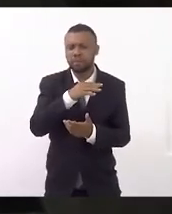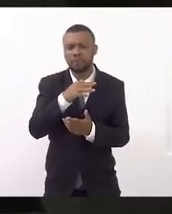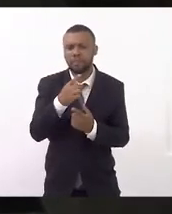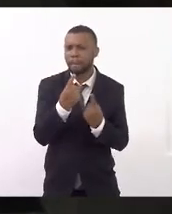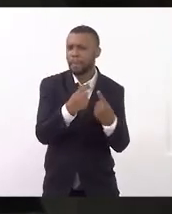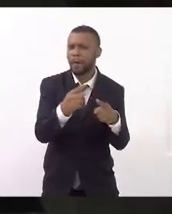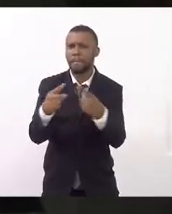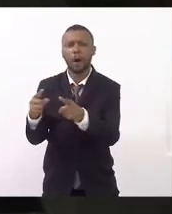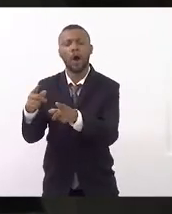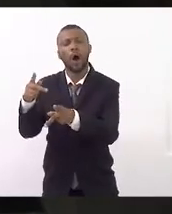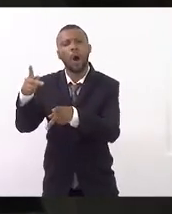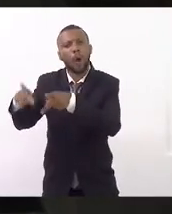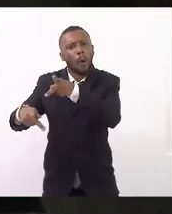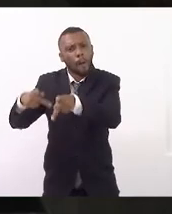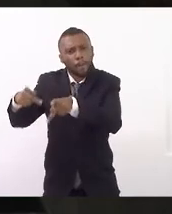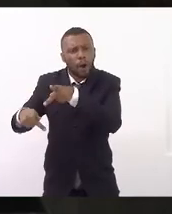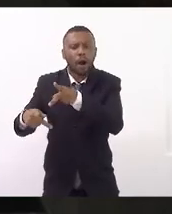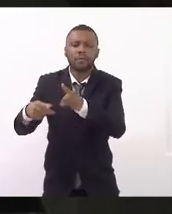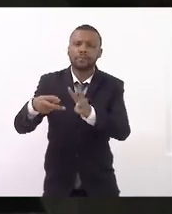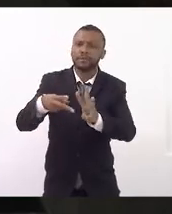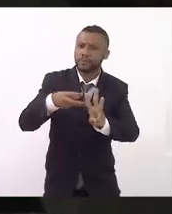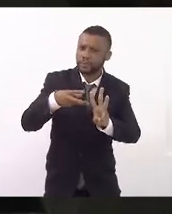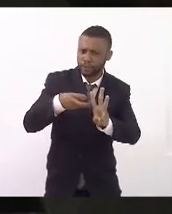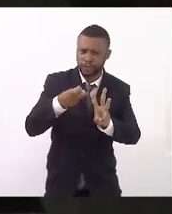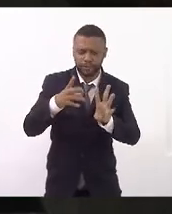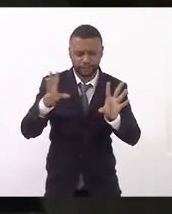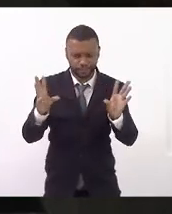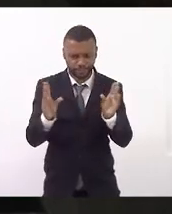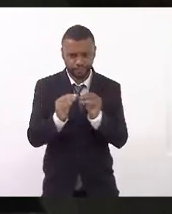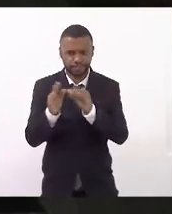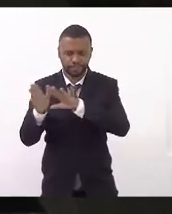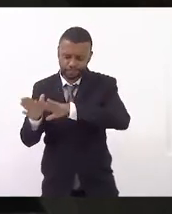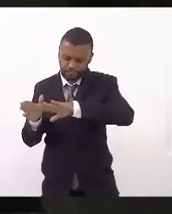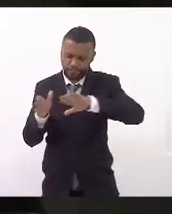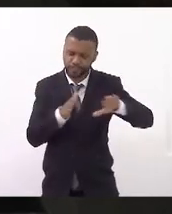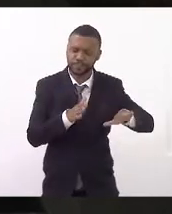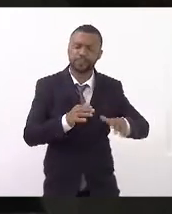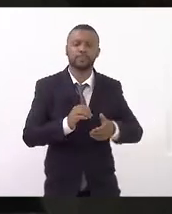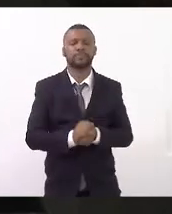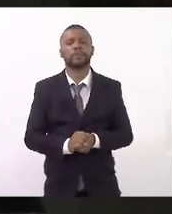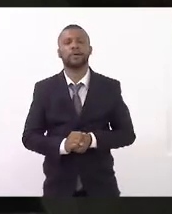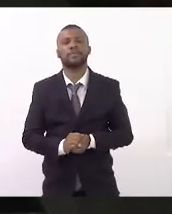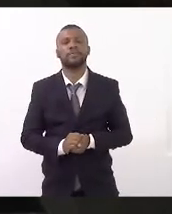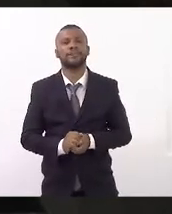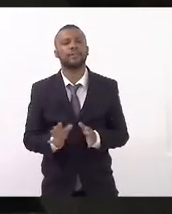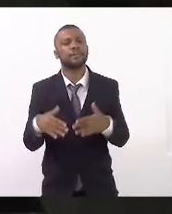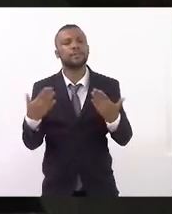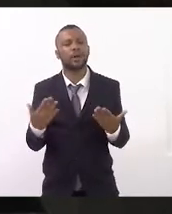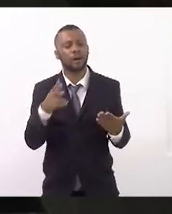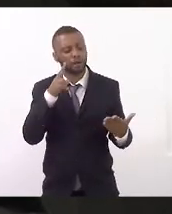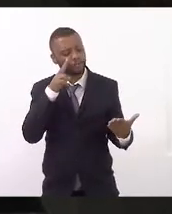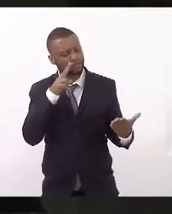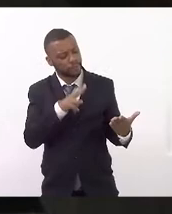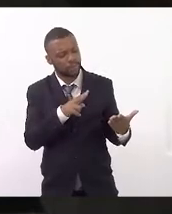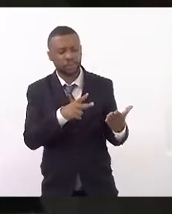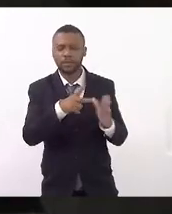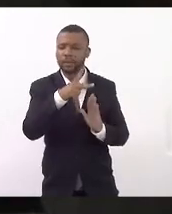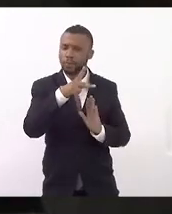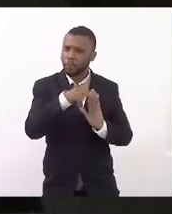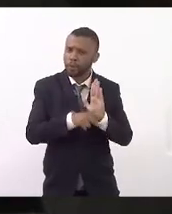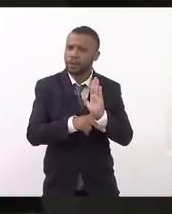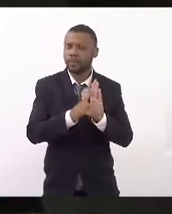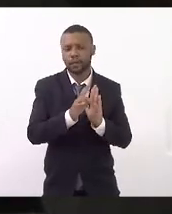povos originários. Dito isso, deputado André Ciliano, vejo que esse projeto,